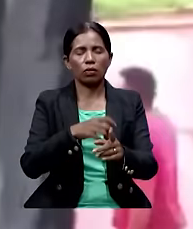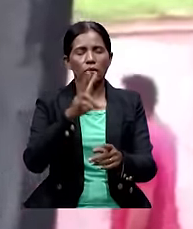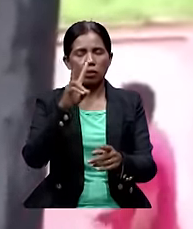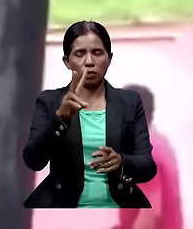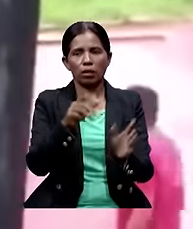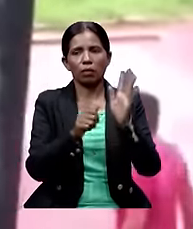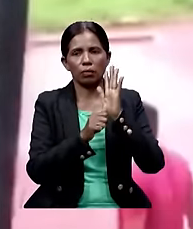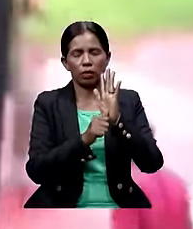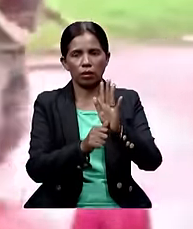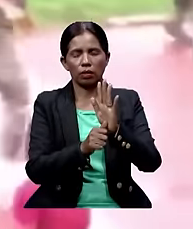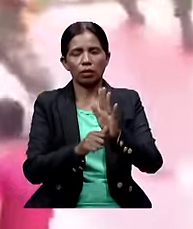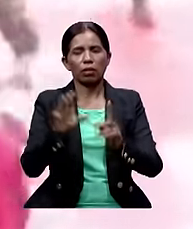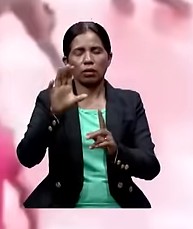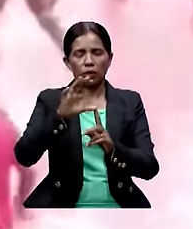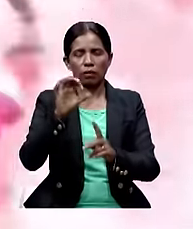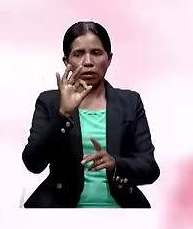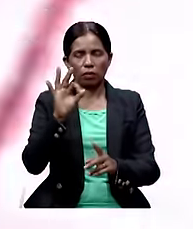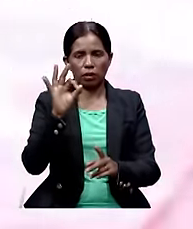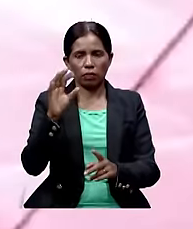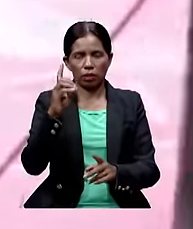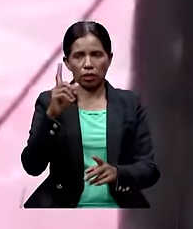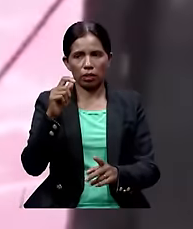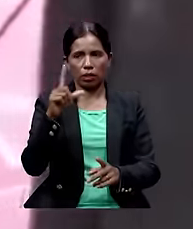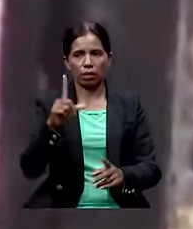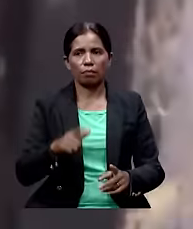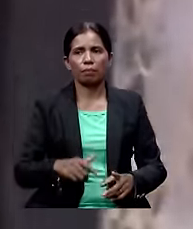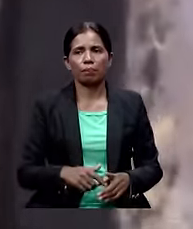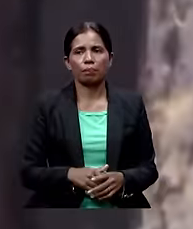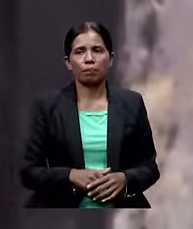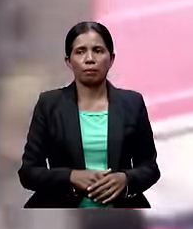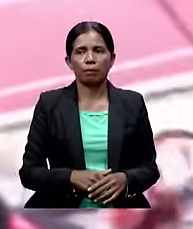apresenta para comando FFDTL. João Carlos Tomás Soares, GMN.